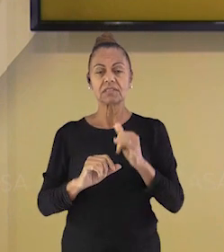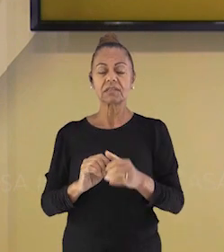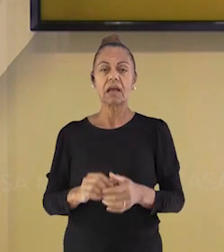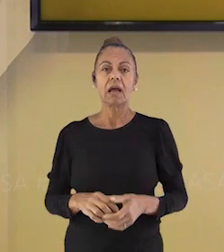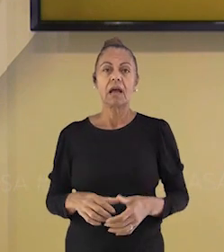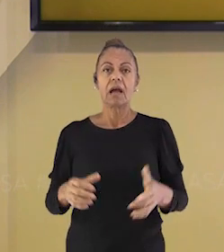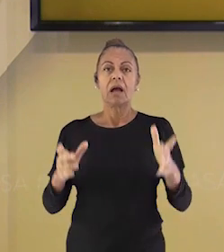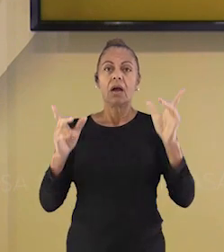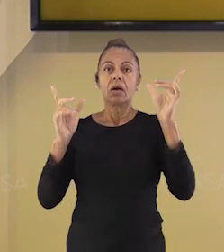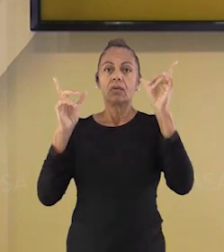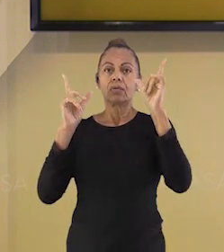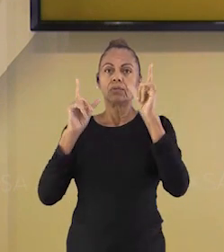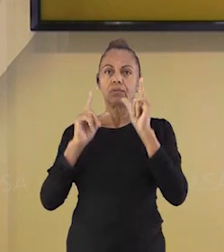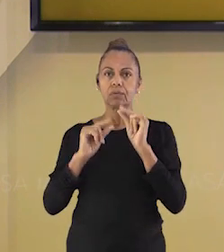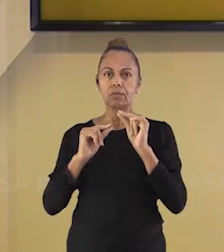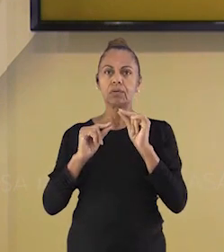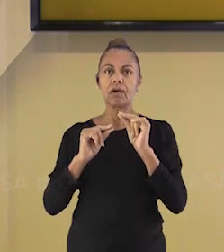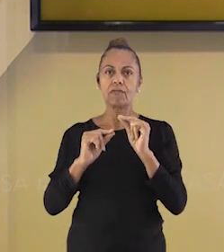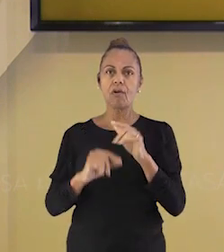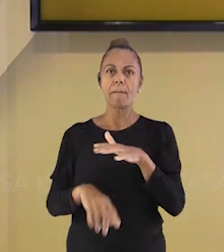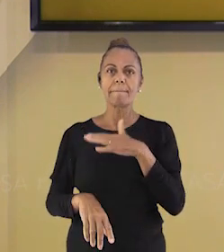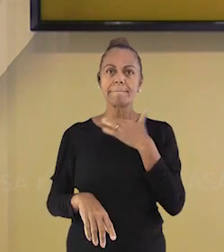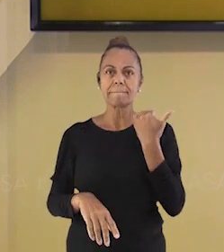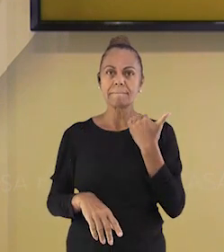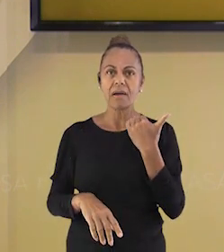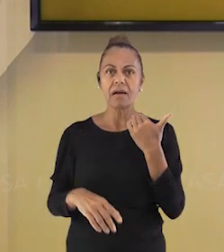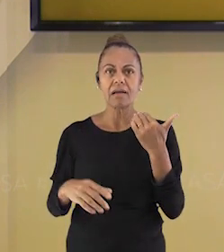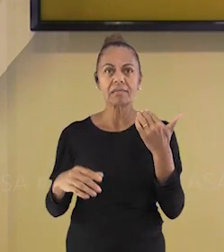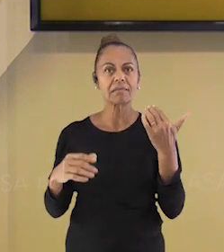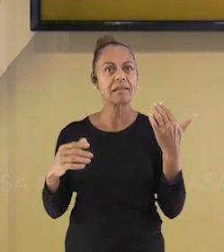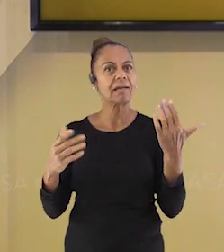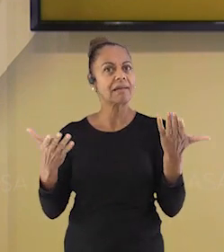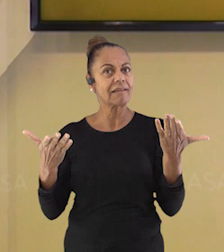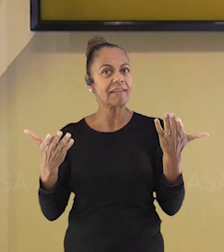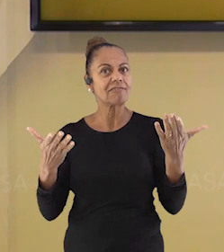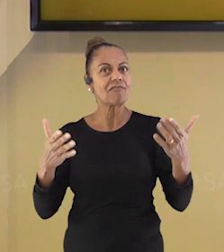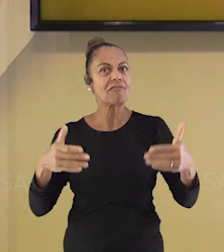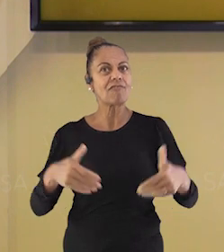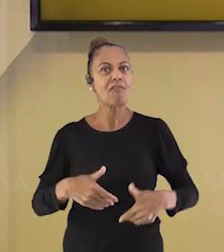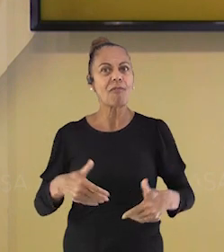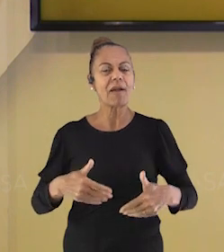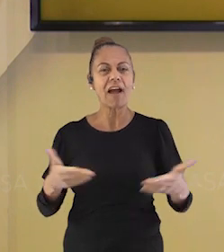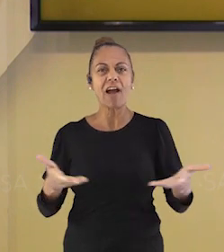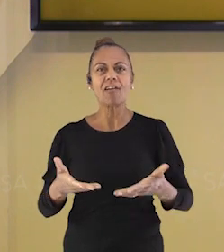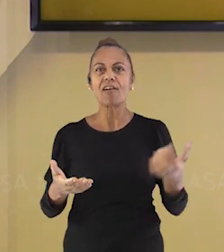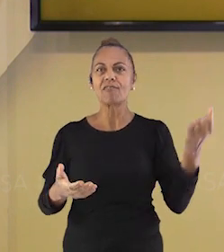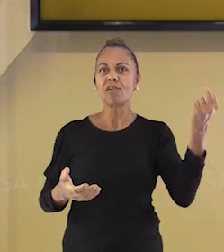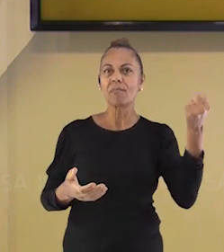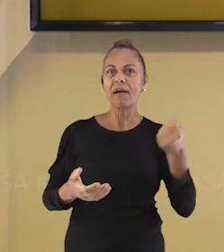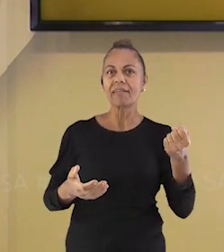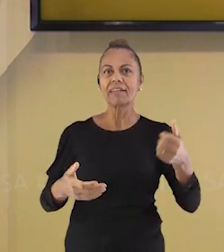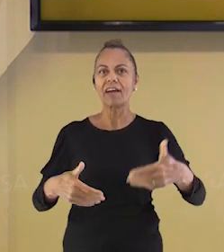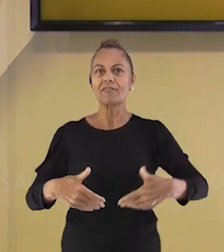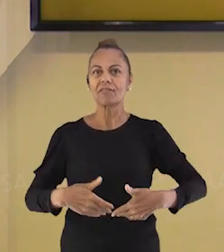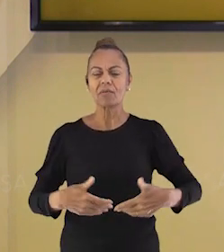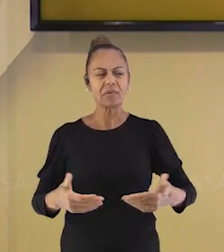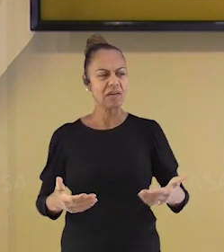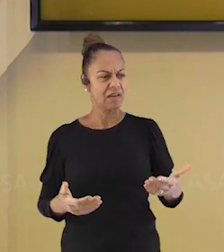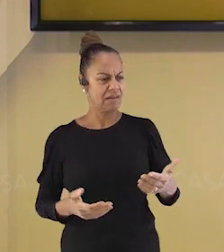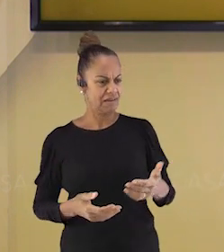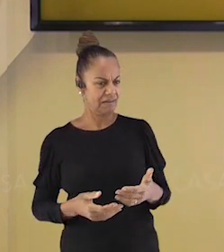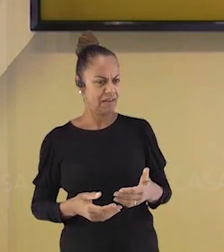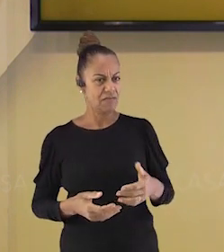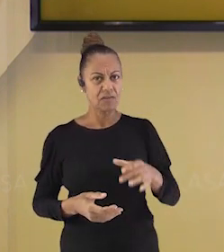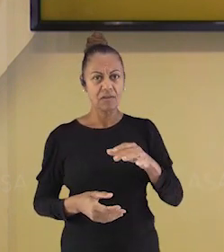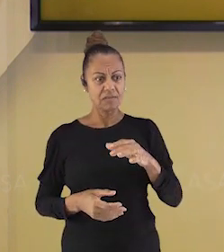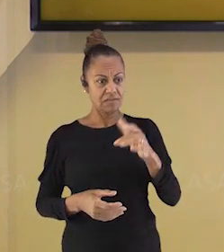diz: finalmente vou matar a fome. Se continuar assim, não só sua fome você vai